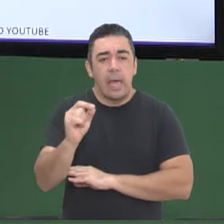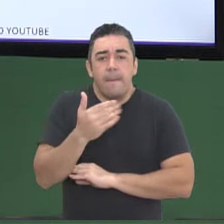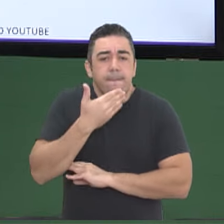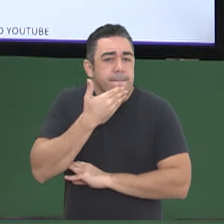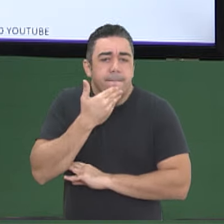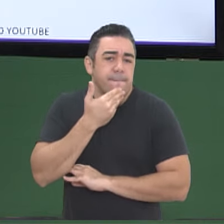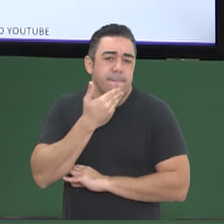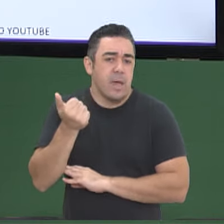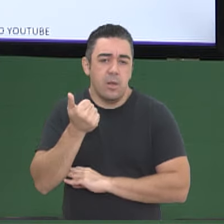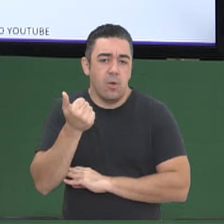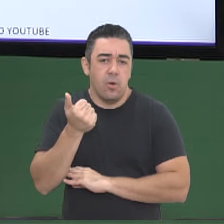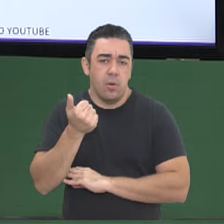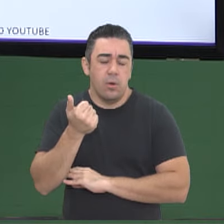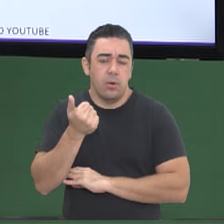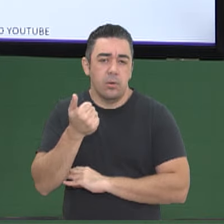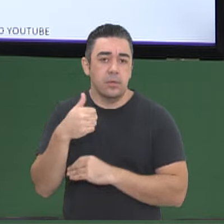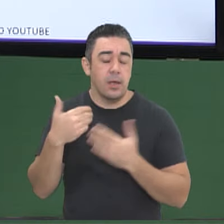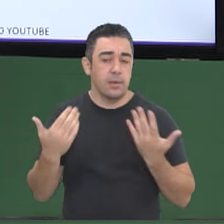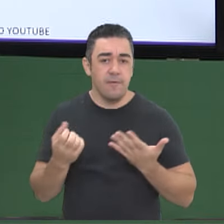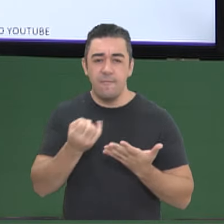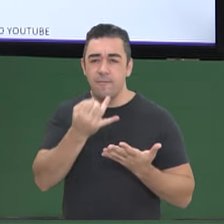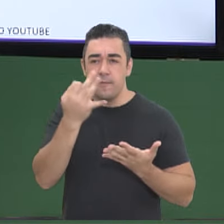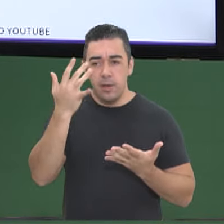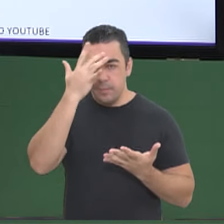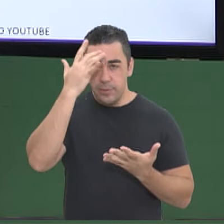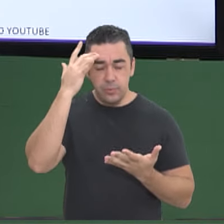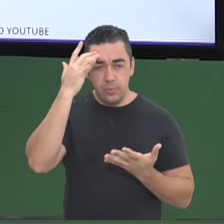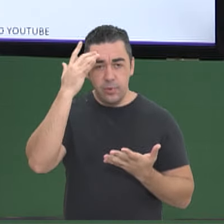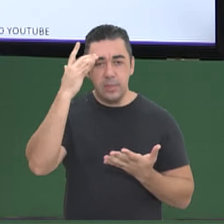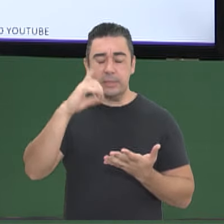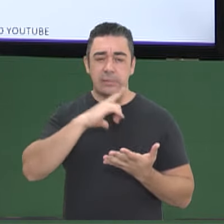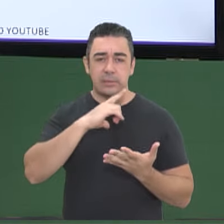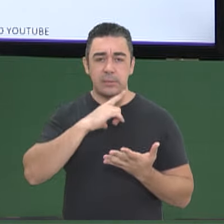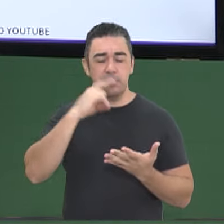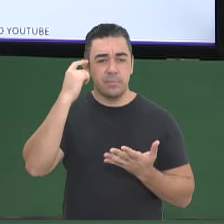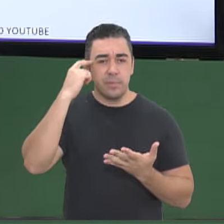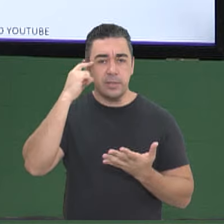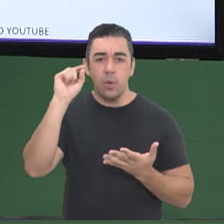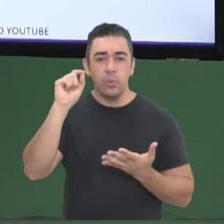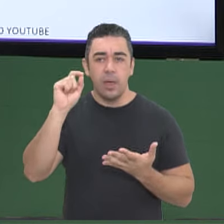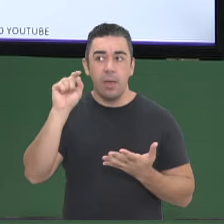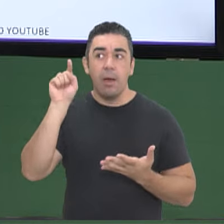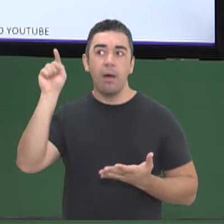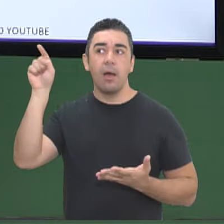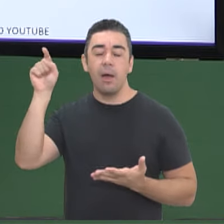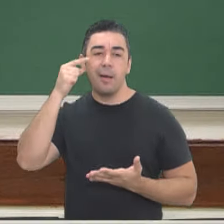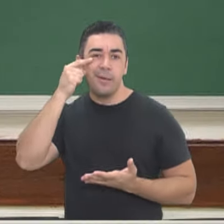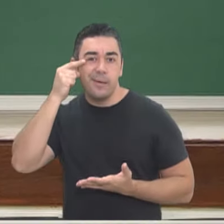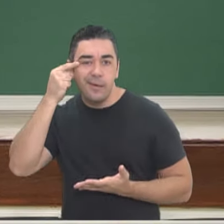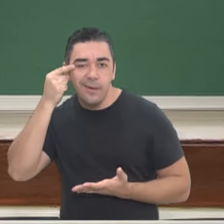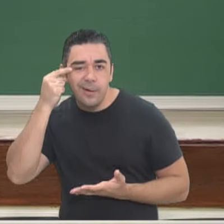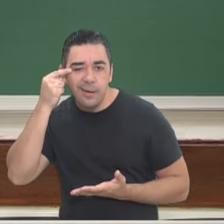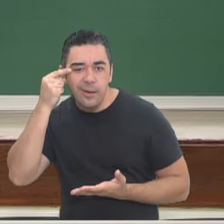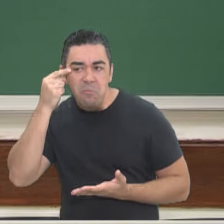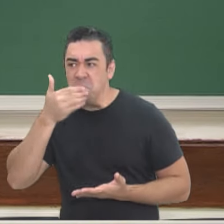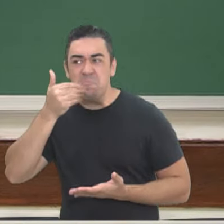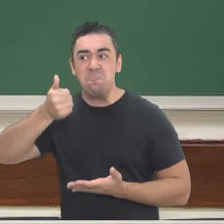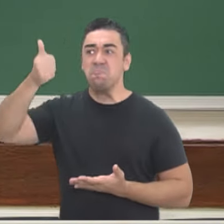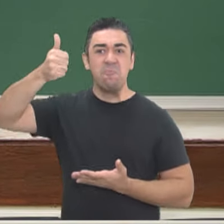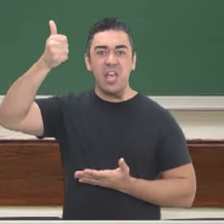sucedido nessa disputa. Muitas pessoas tendem a dizer que os orientais são mais fera